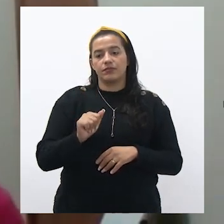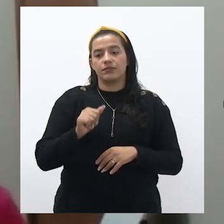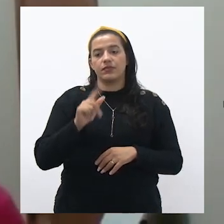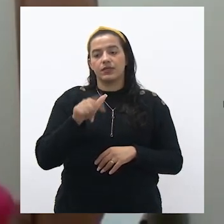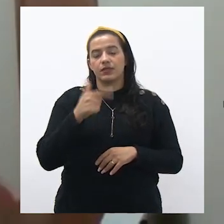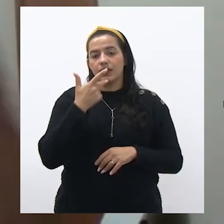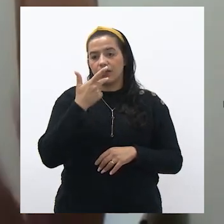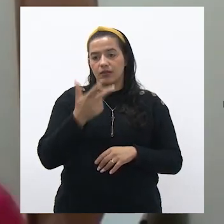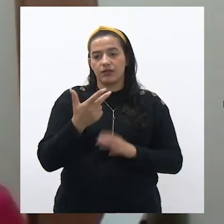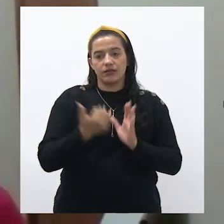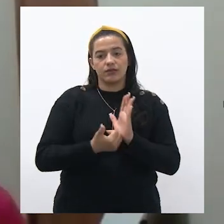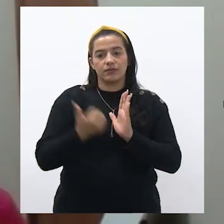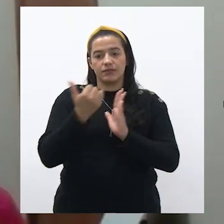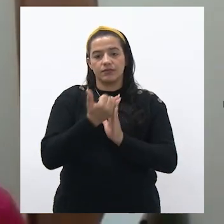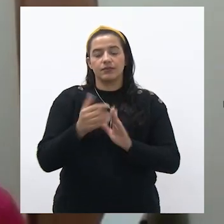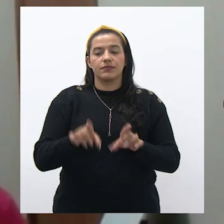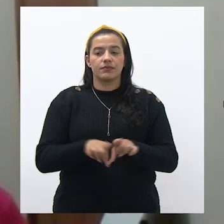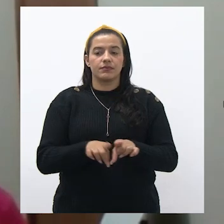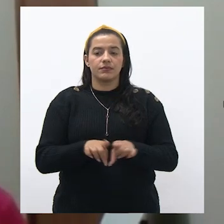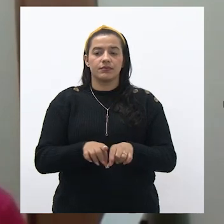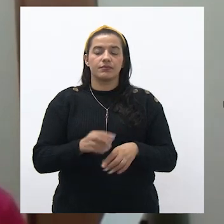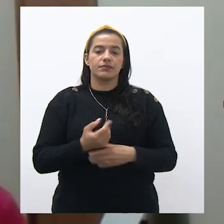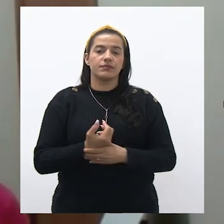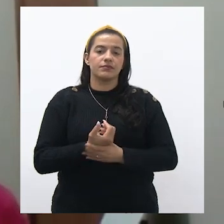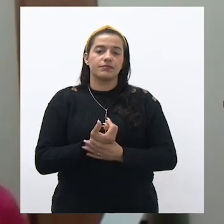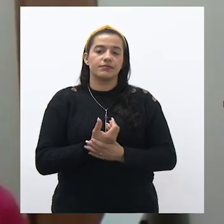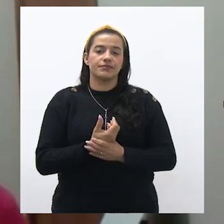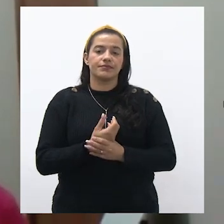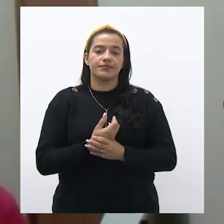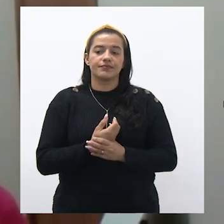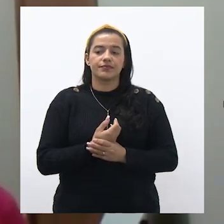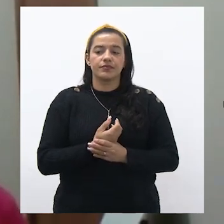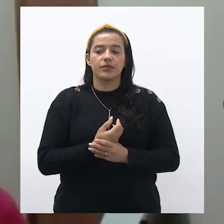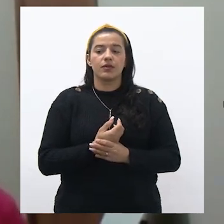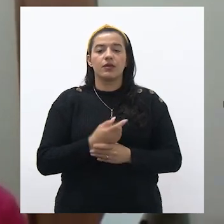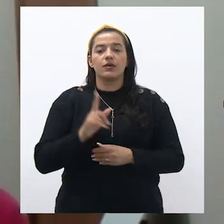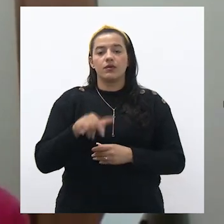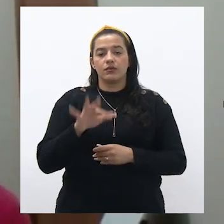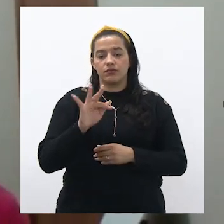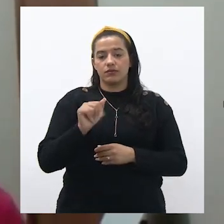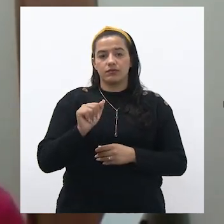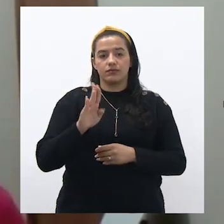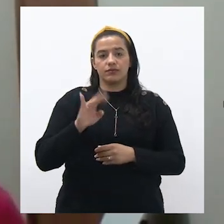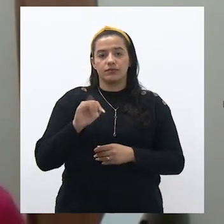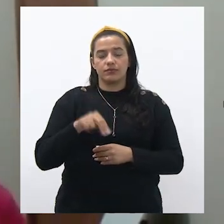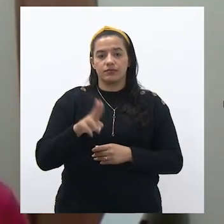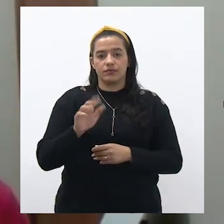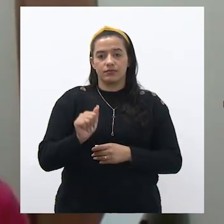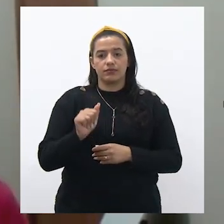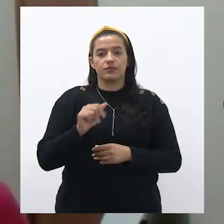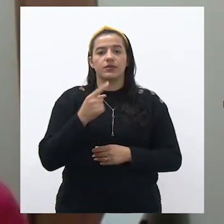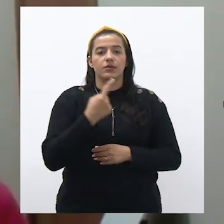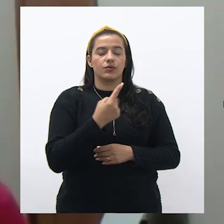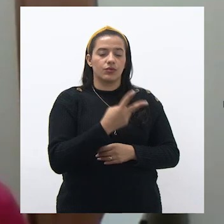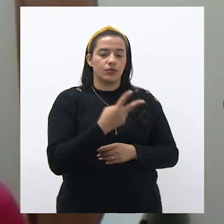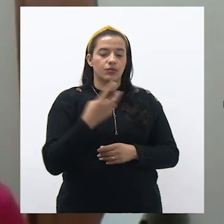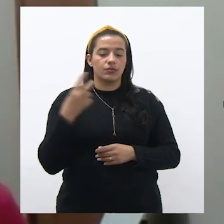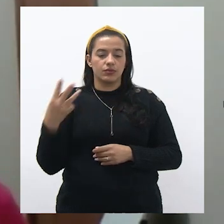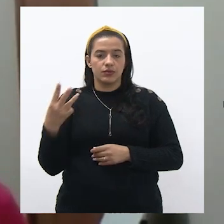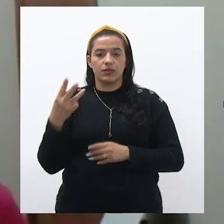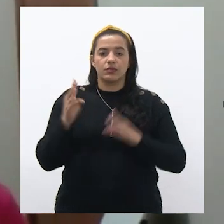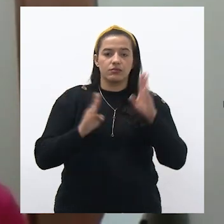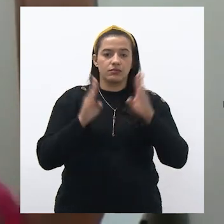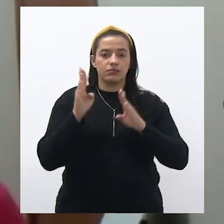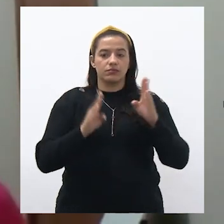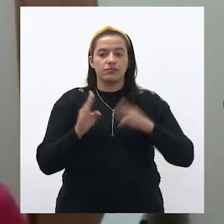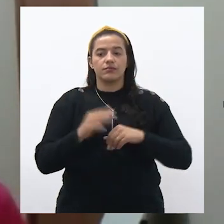até falar isso também. A professora Fabiana entre o 2 e o 3, o professor